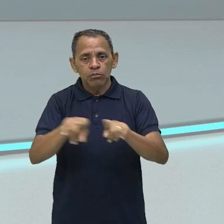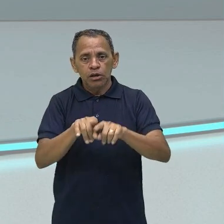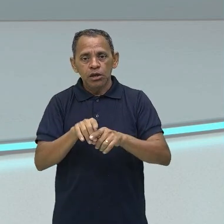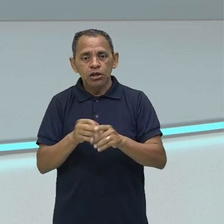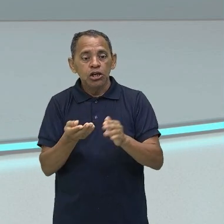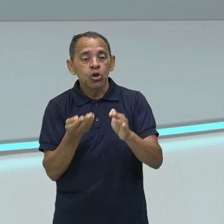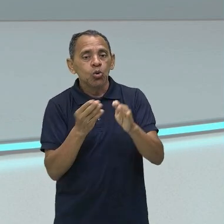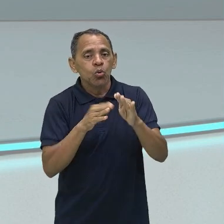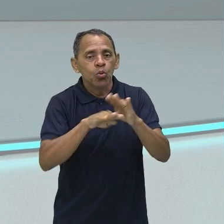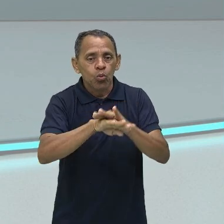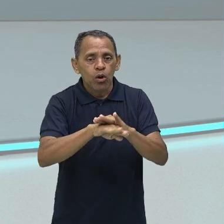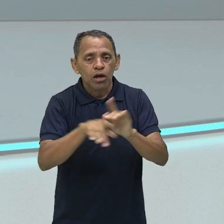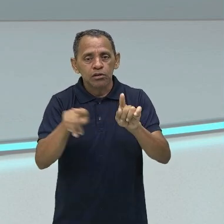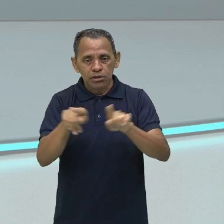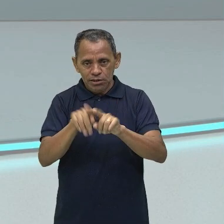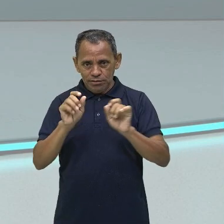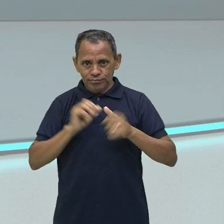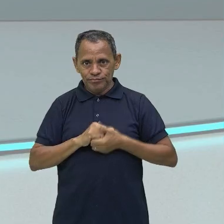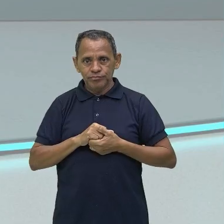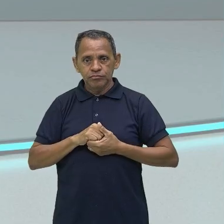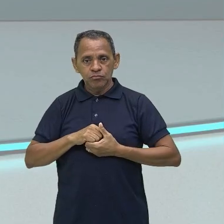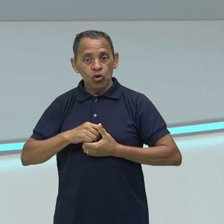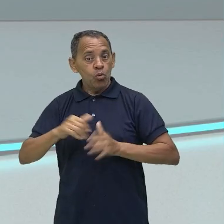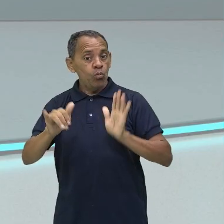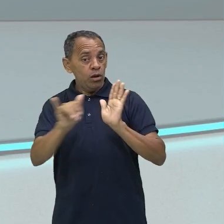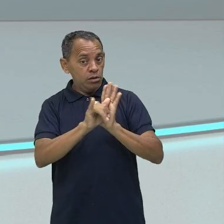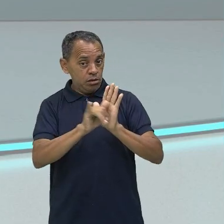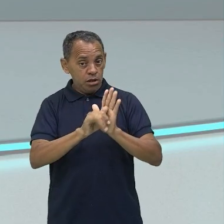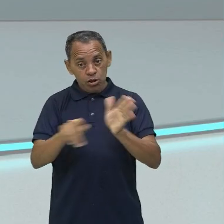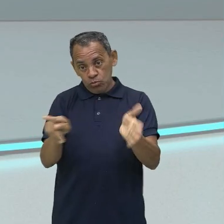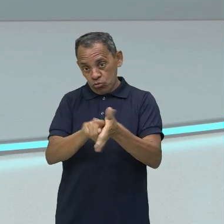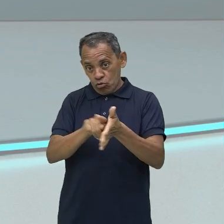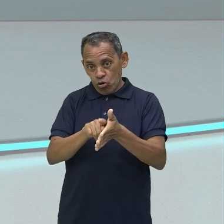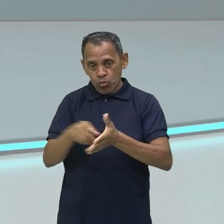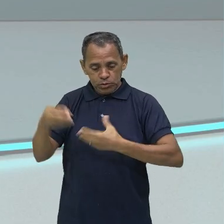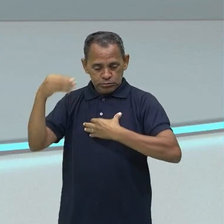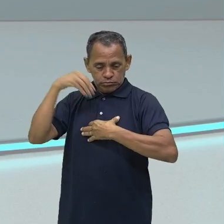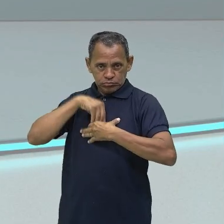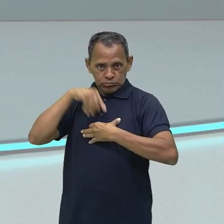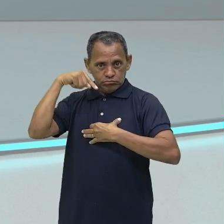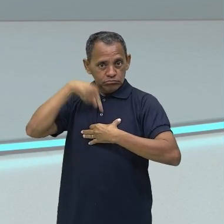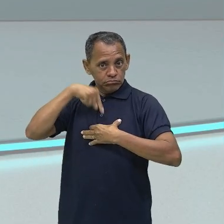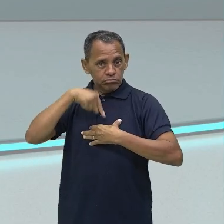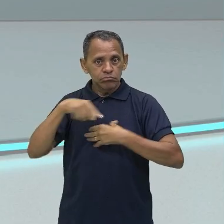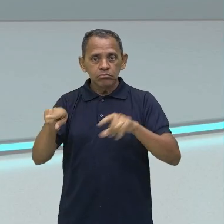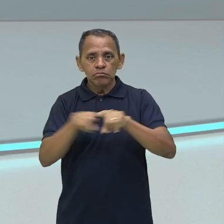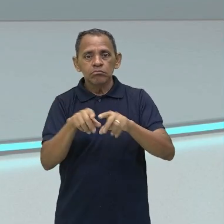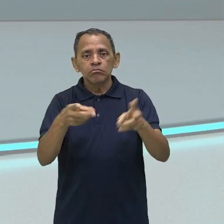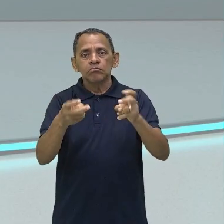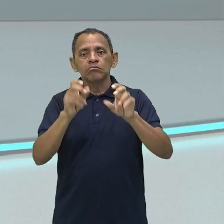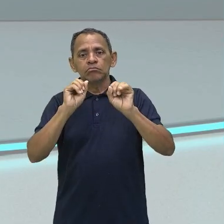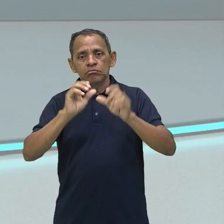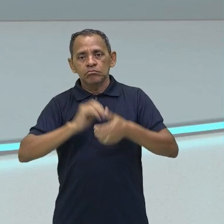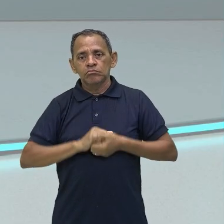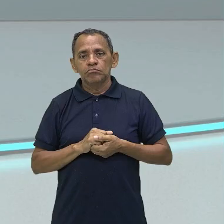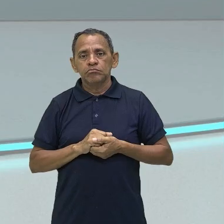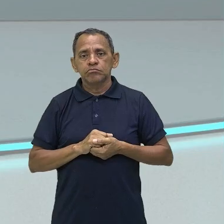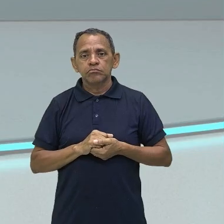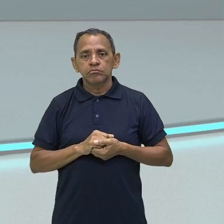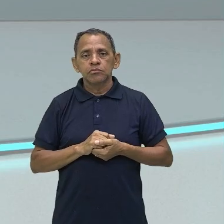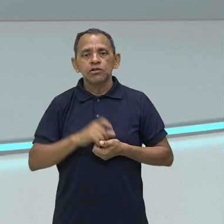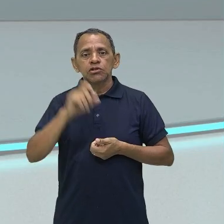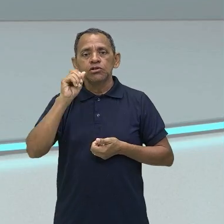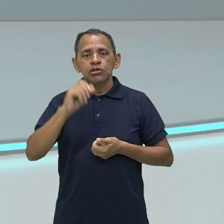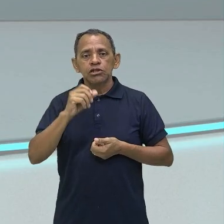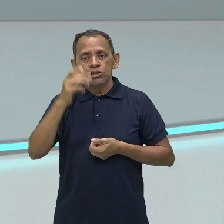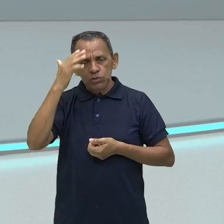guarda um ser, uma identidade, a sua essência. E perceba que aquilo que a gente